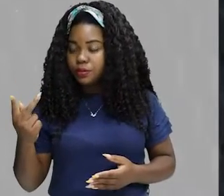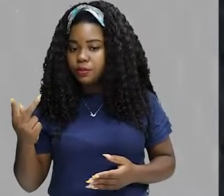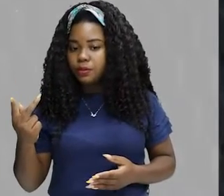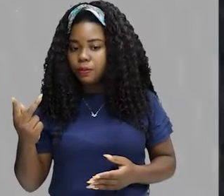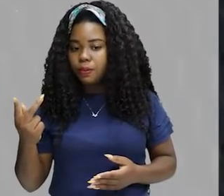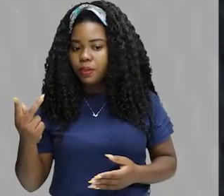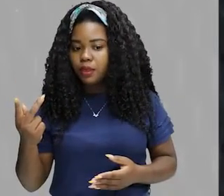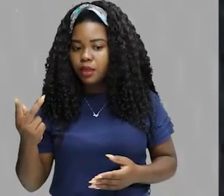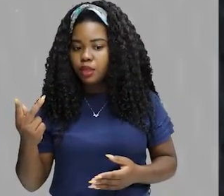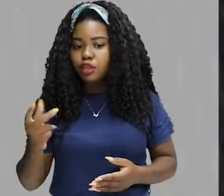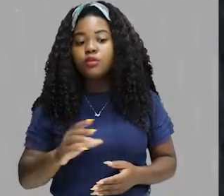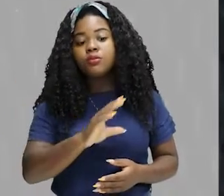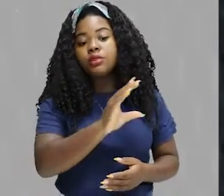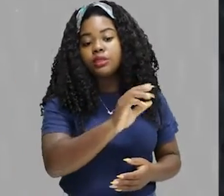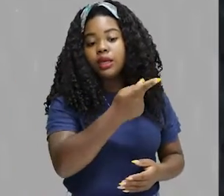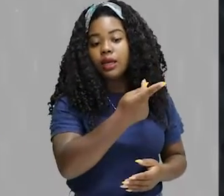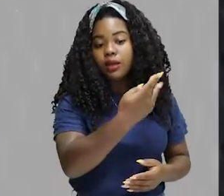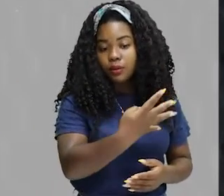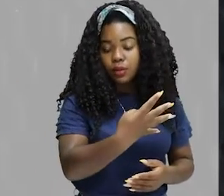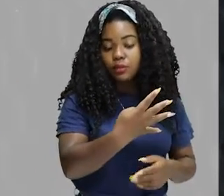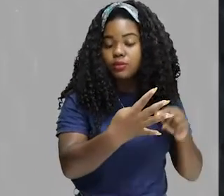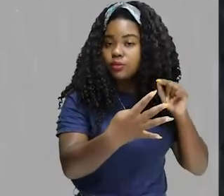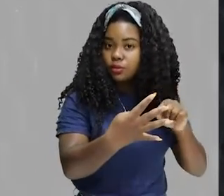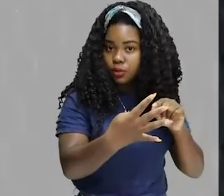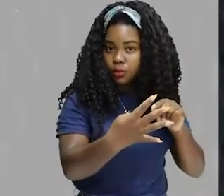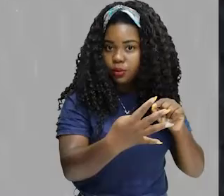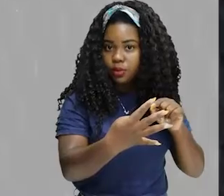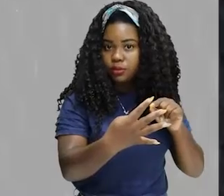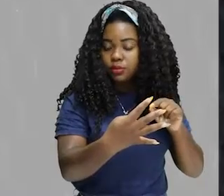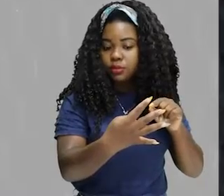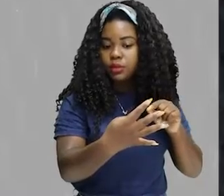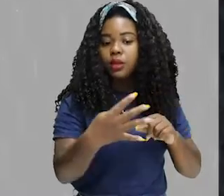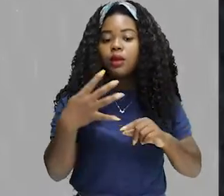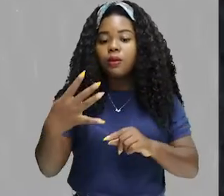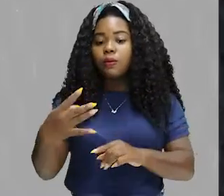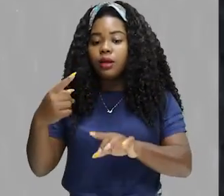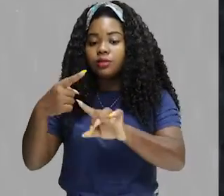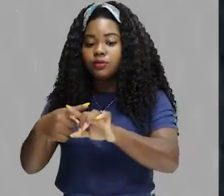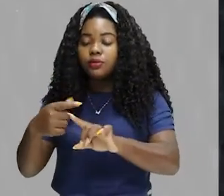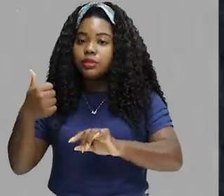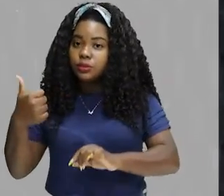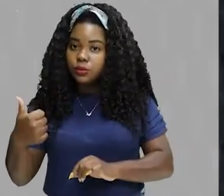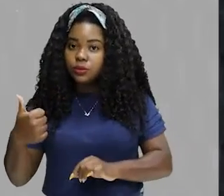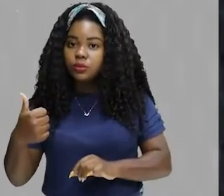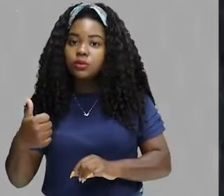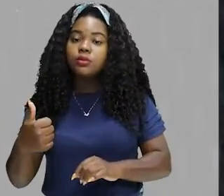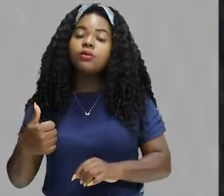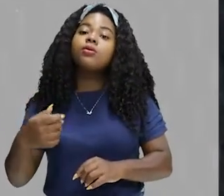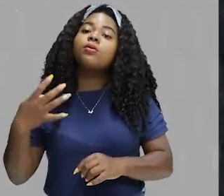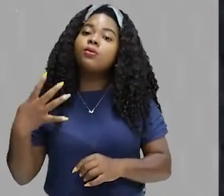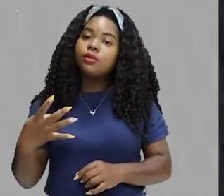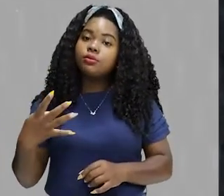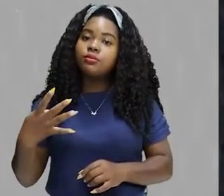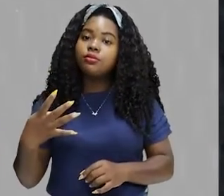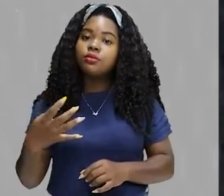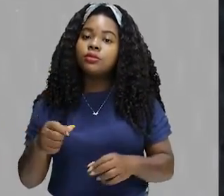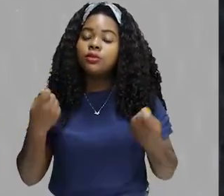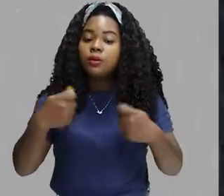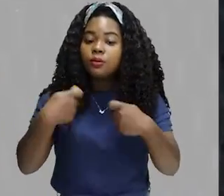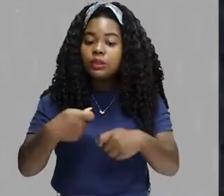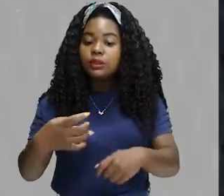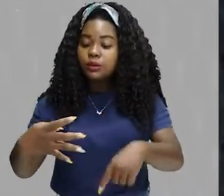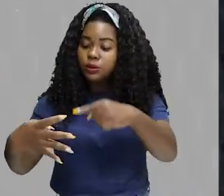são 4 hidrogênios. 4 vezes 1, 4. 4 hidrogênios. Então, eu preciso de 4 hidrogênios no lado do